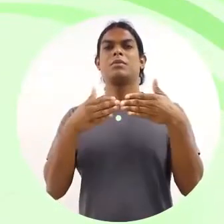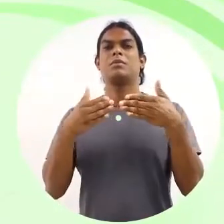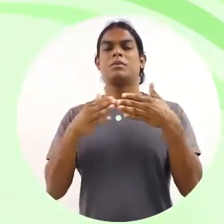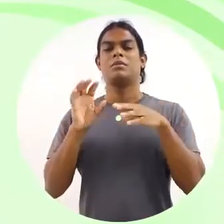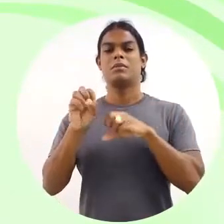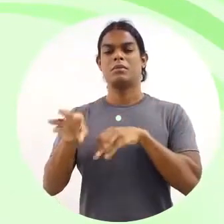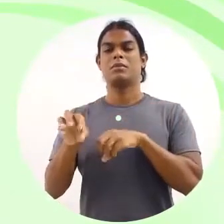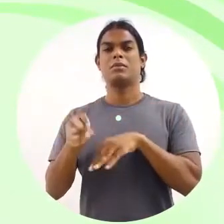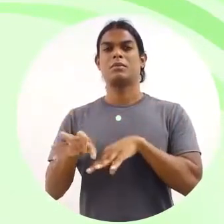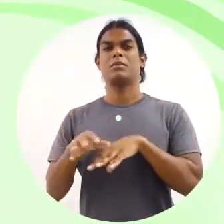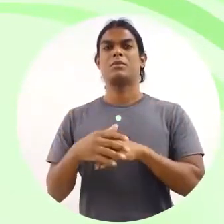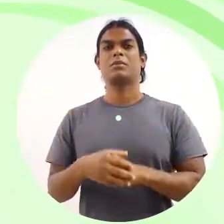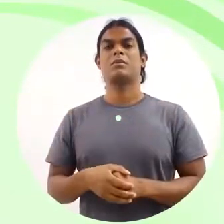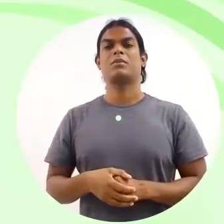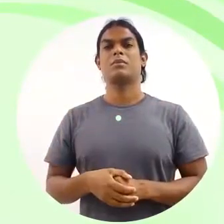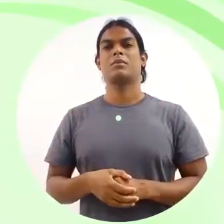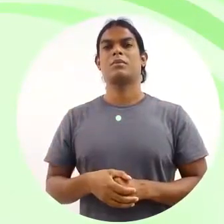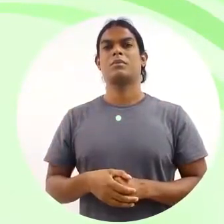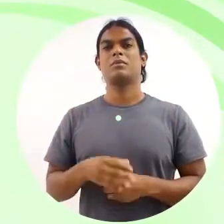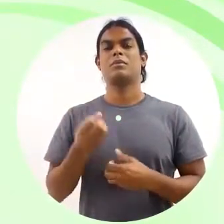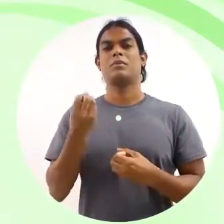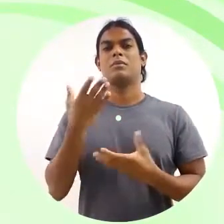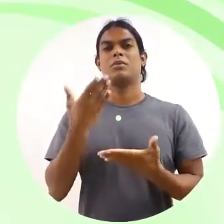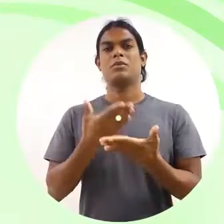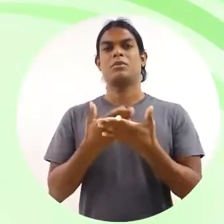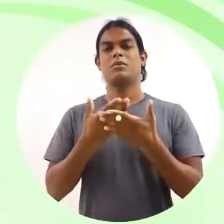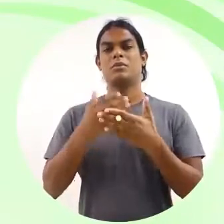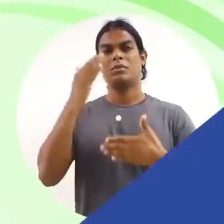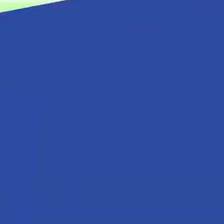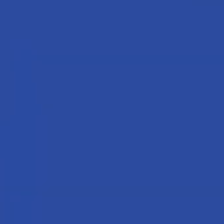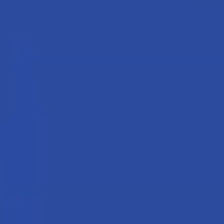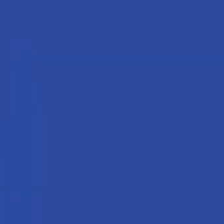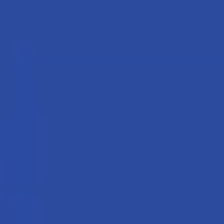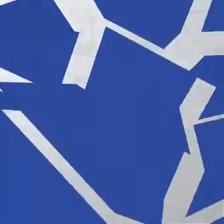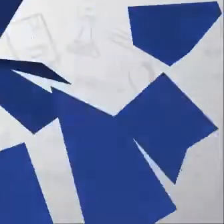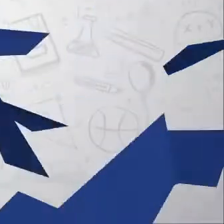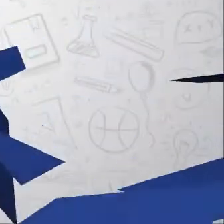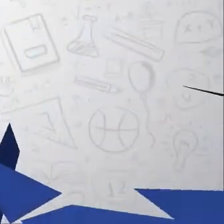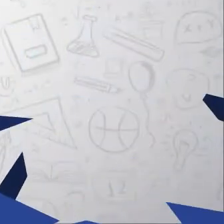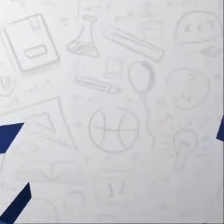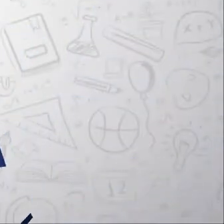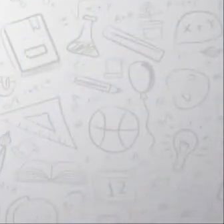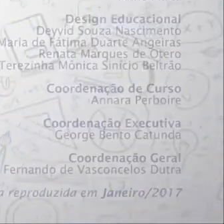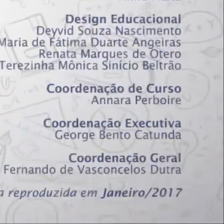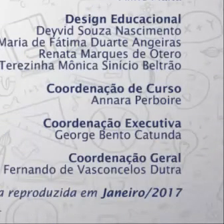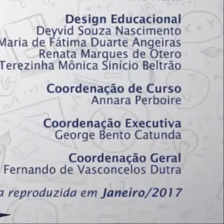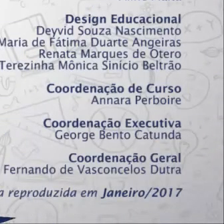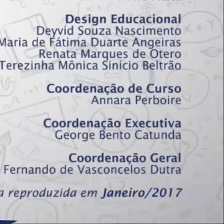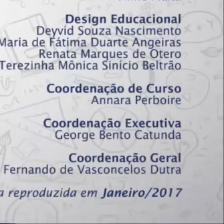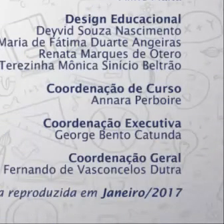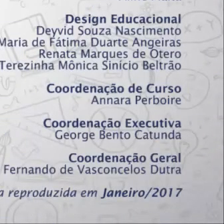para a educação. É isso, bons estudos e até mais!